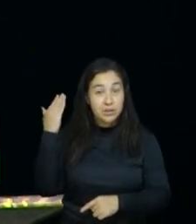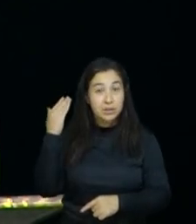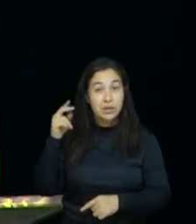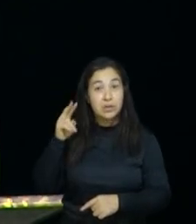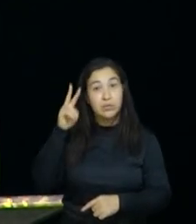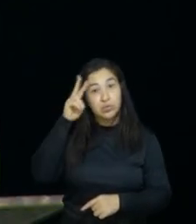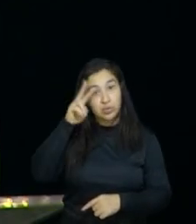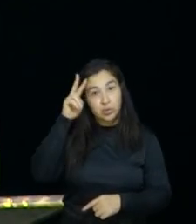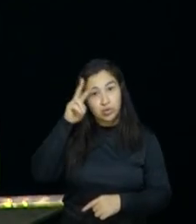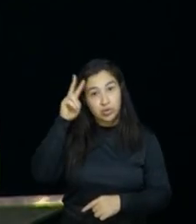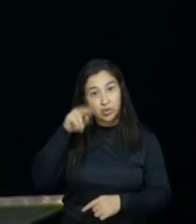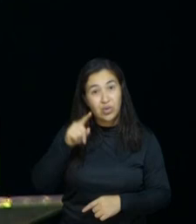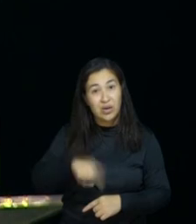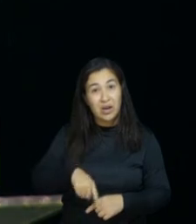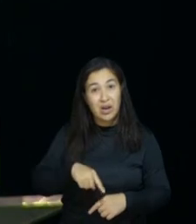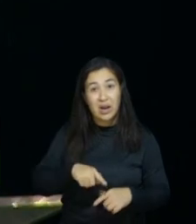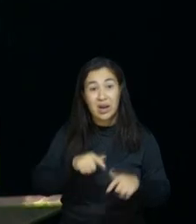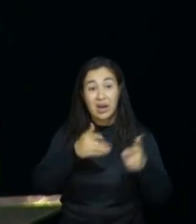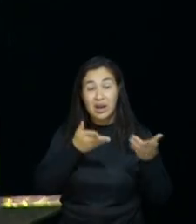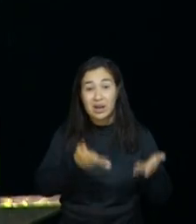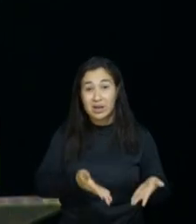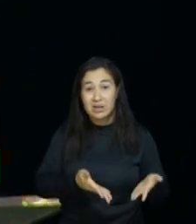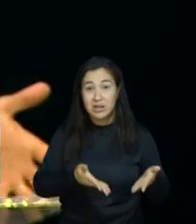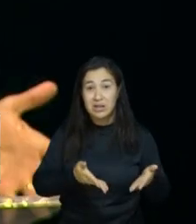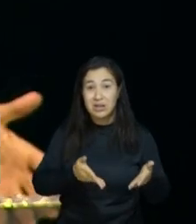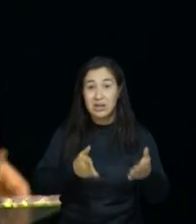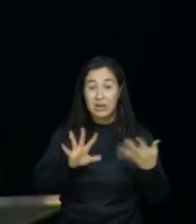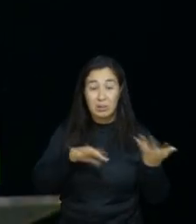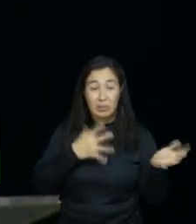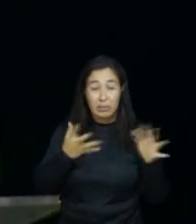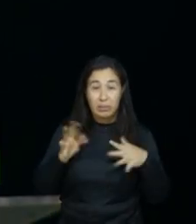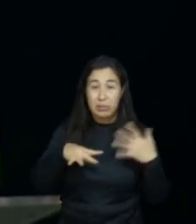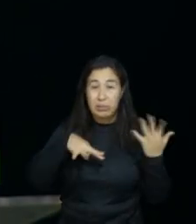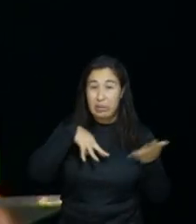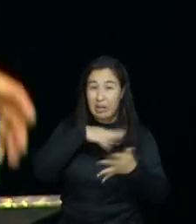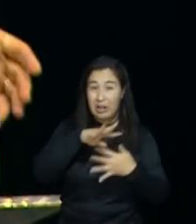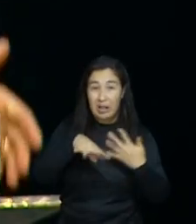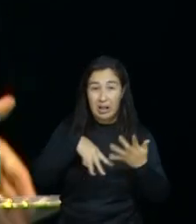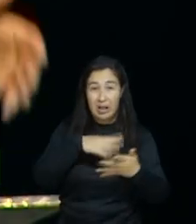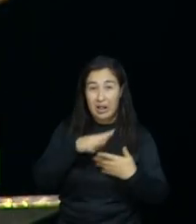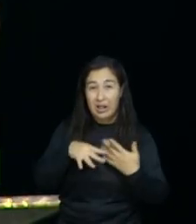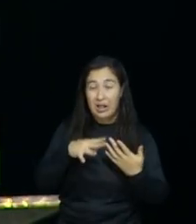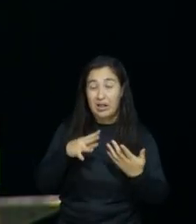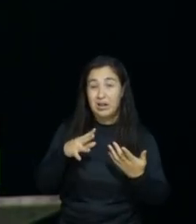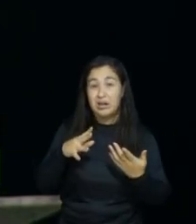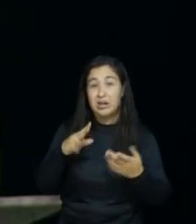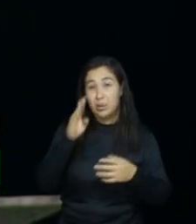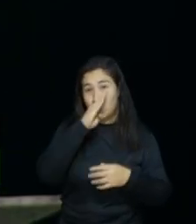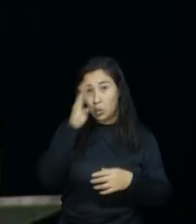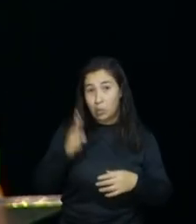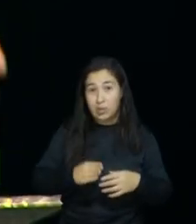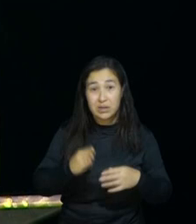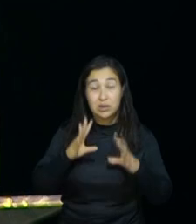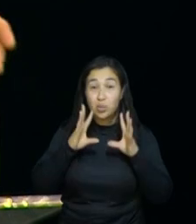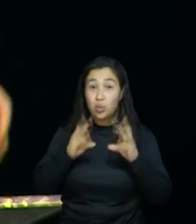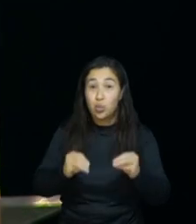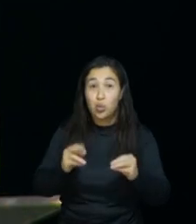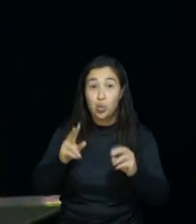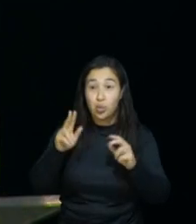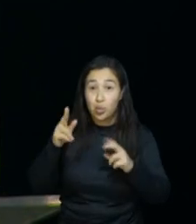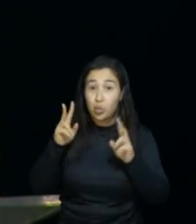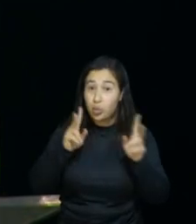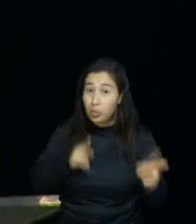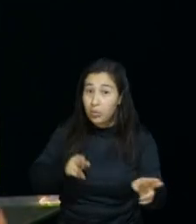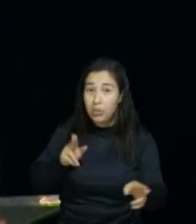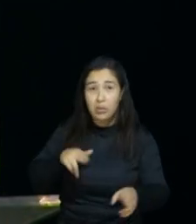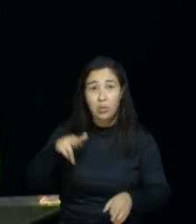o maior desastre ambiental do Brasil, que aconteceu na cidade de Blumenau, Gaspar e na nossa região. E aqui